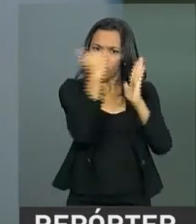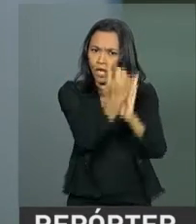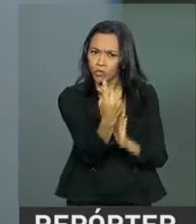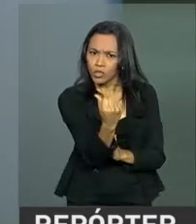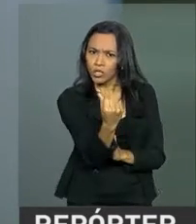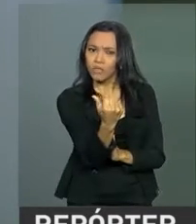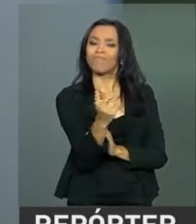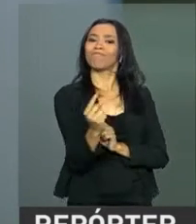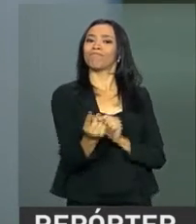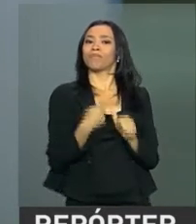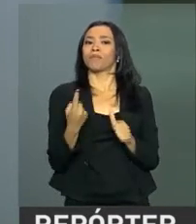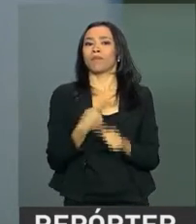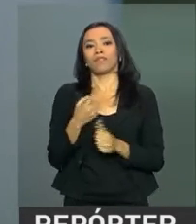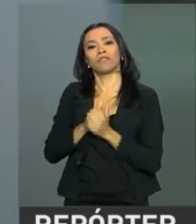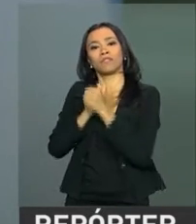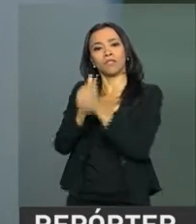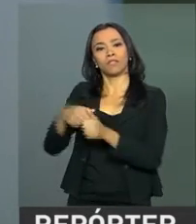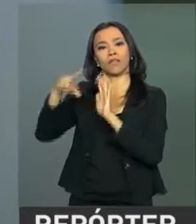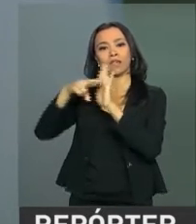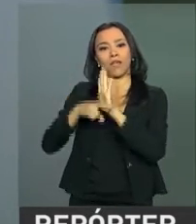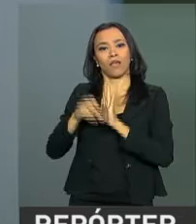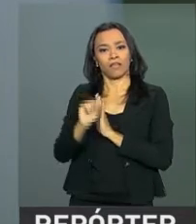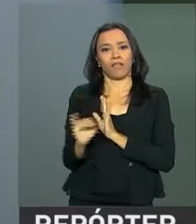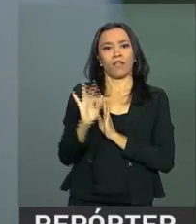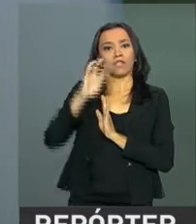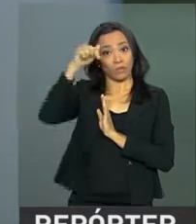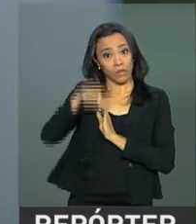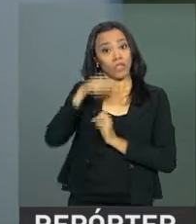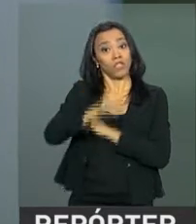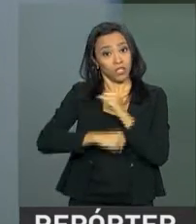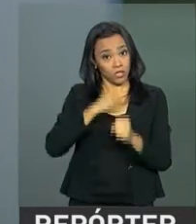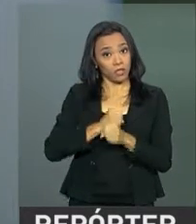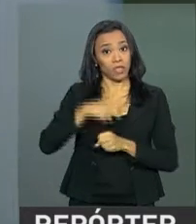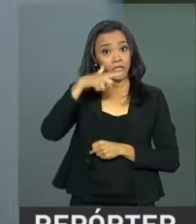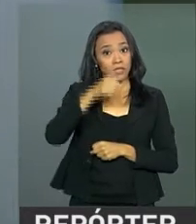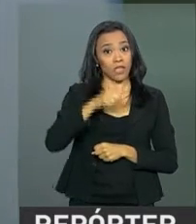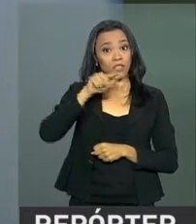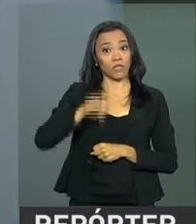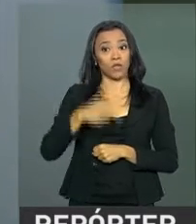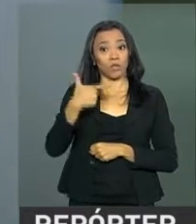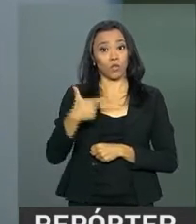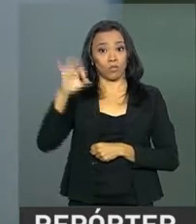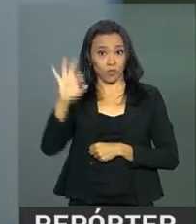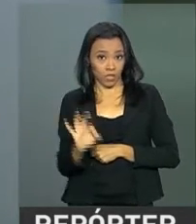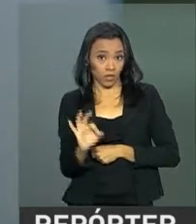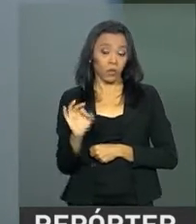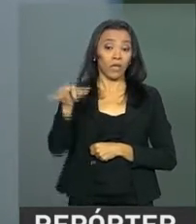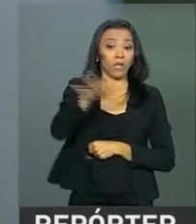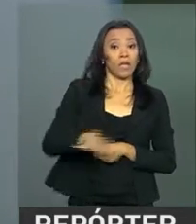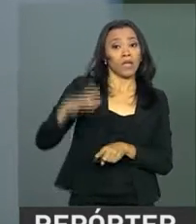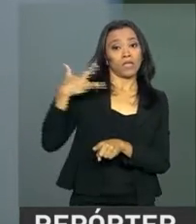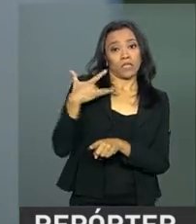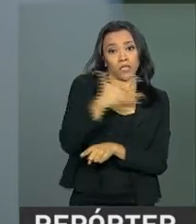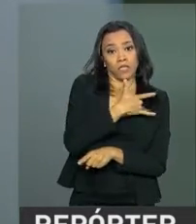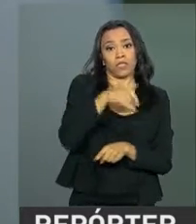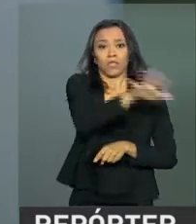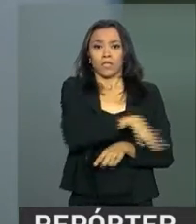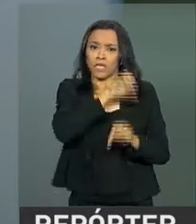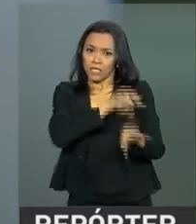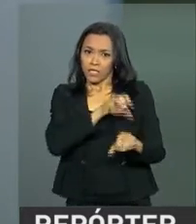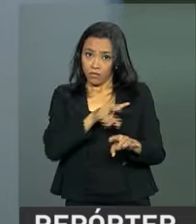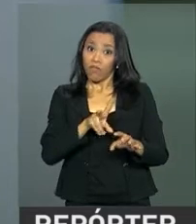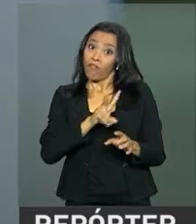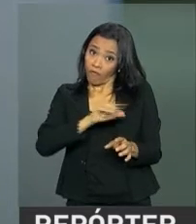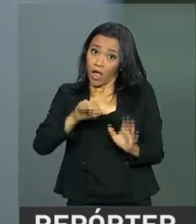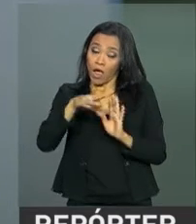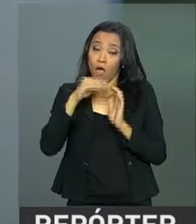do índice oficial de inflação previsto para este ano, que é de 7,2%. Educação e saúde só vão obedecer à